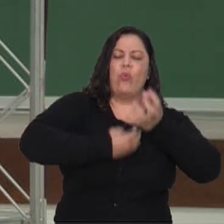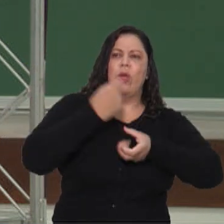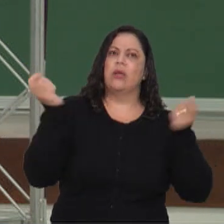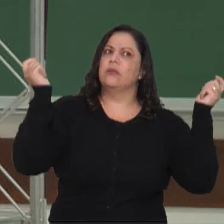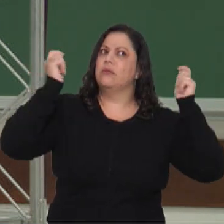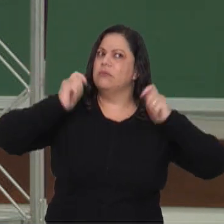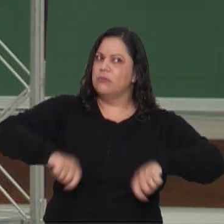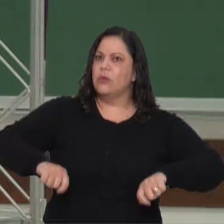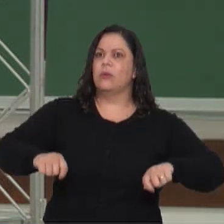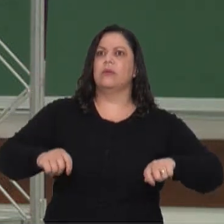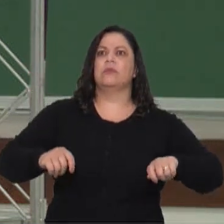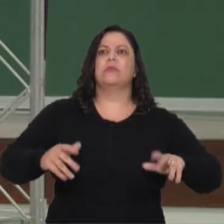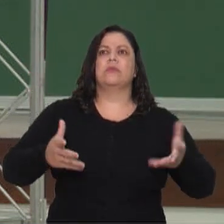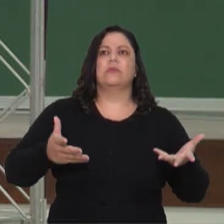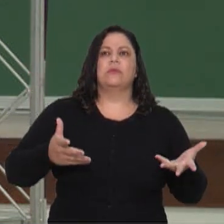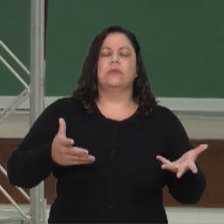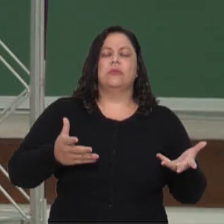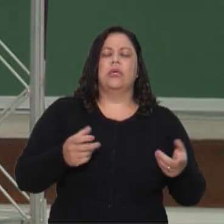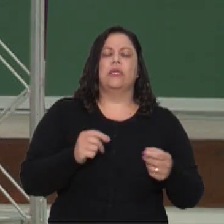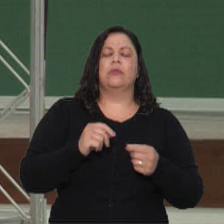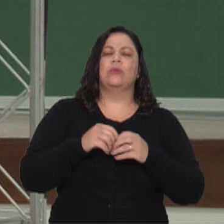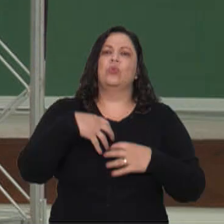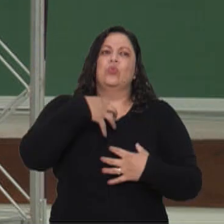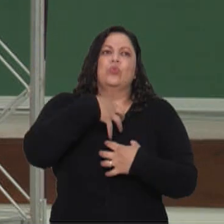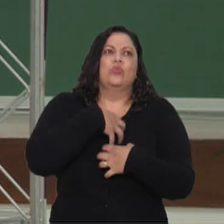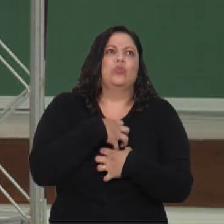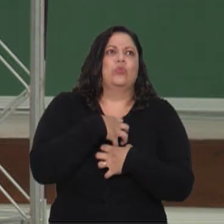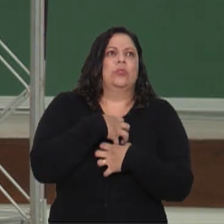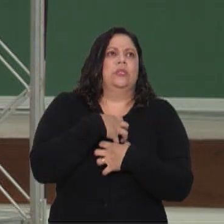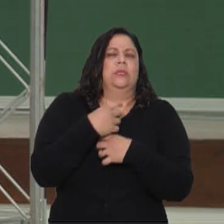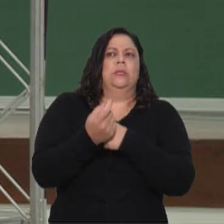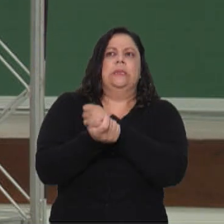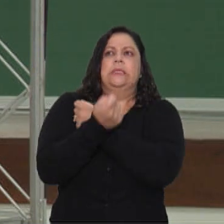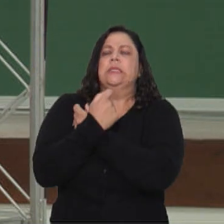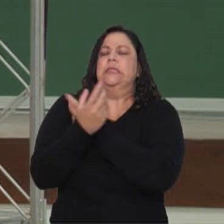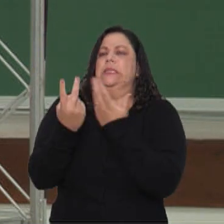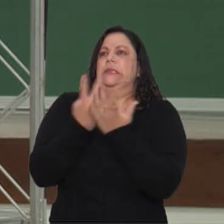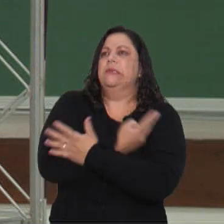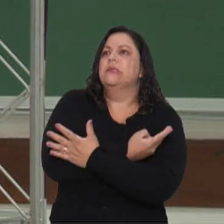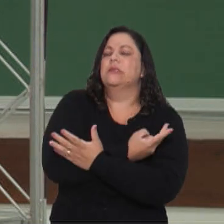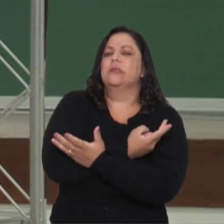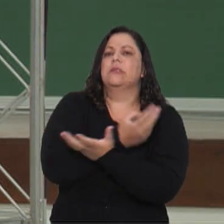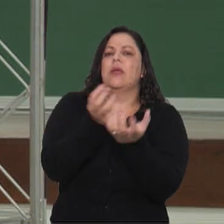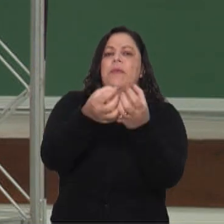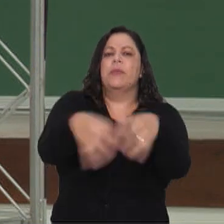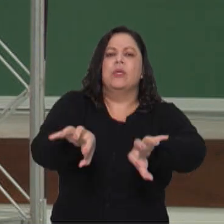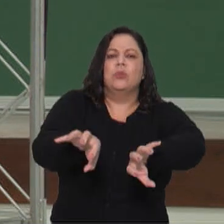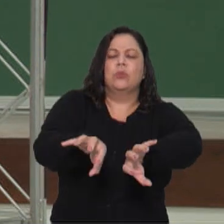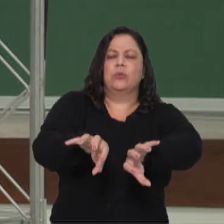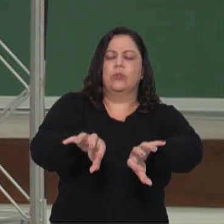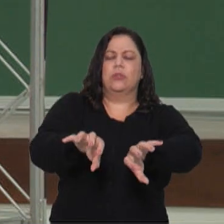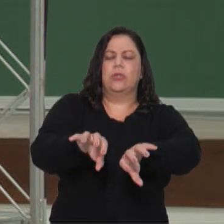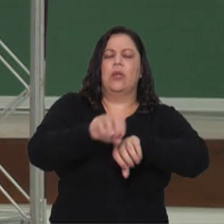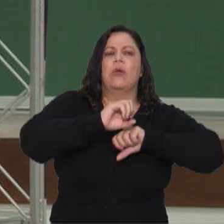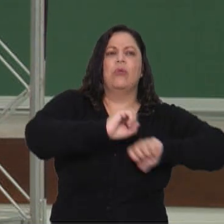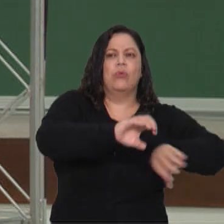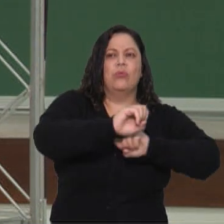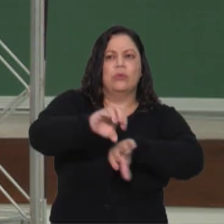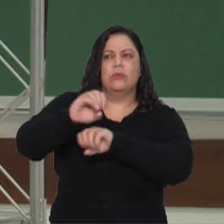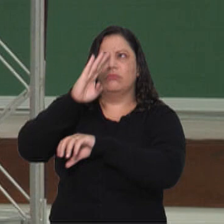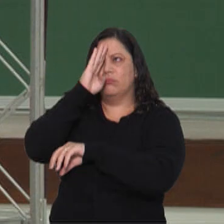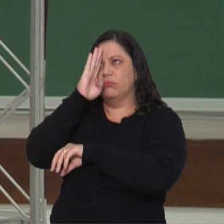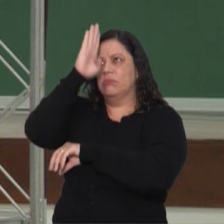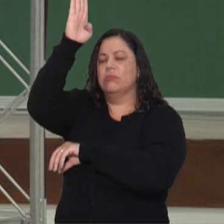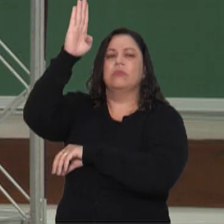de maneira equivocada, prejudicar a educação ou atrapalhar que essa educação